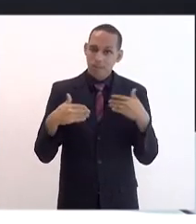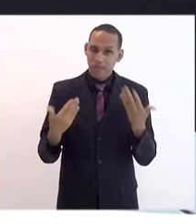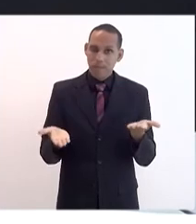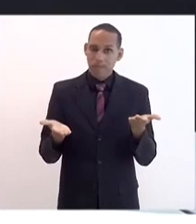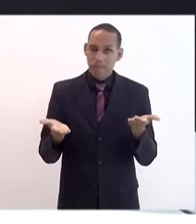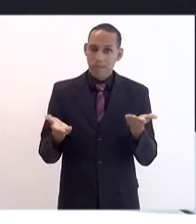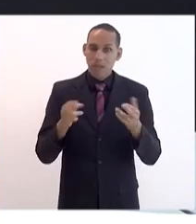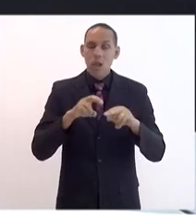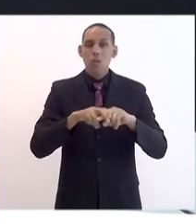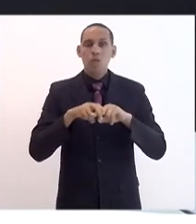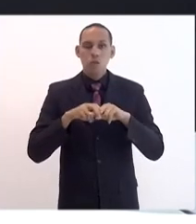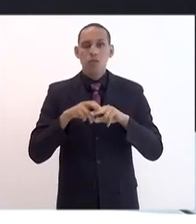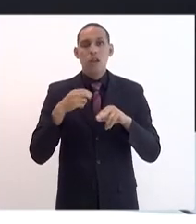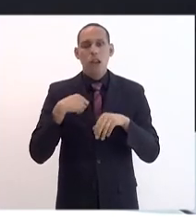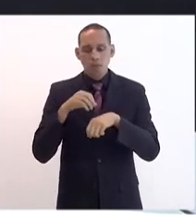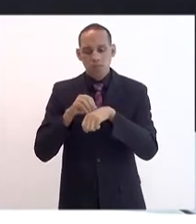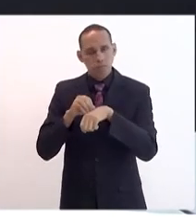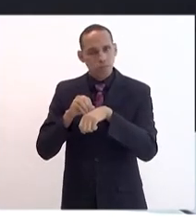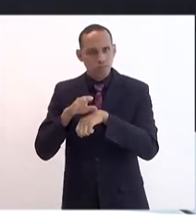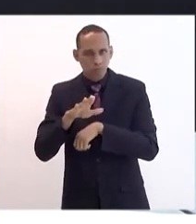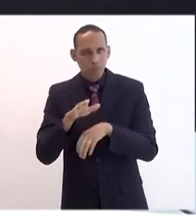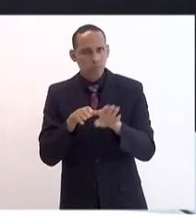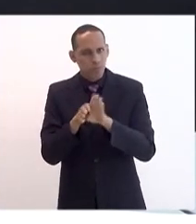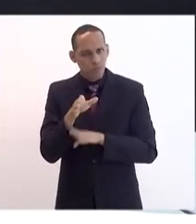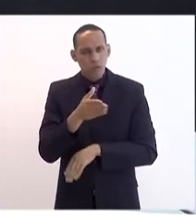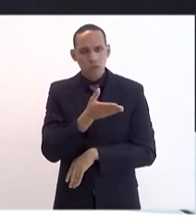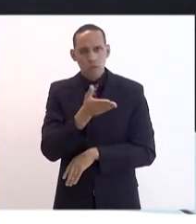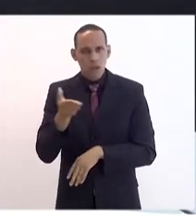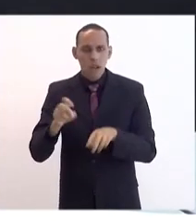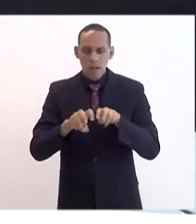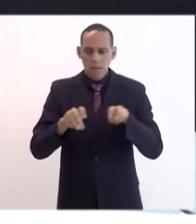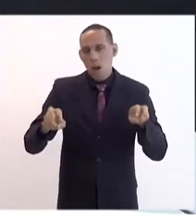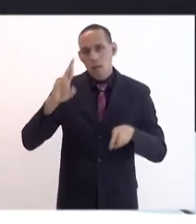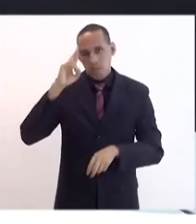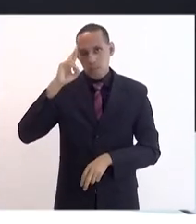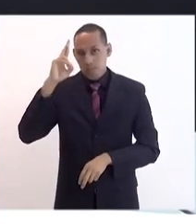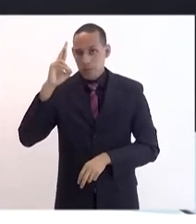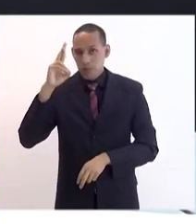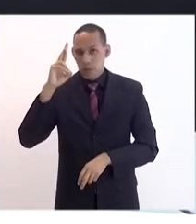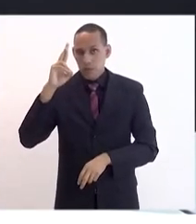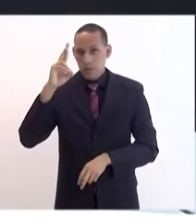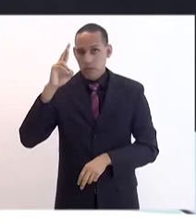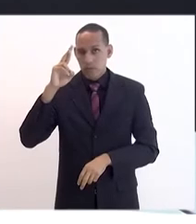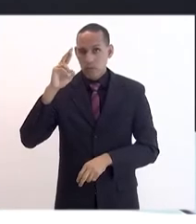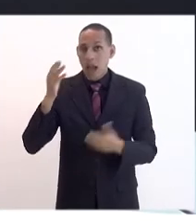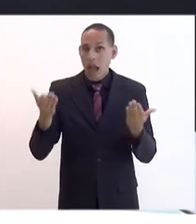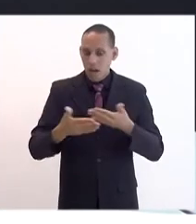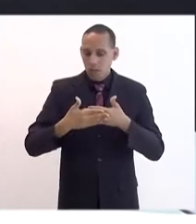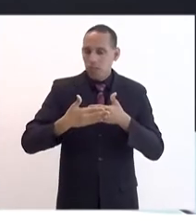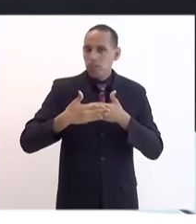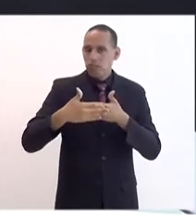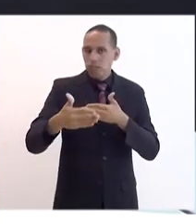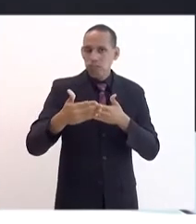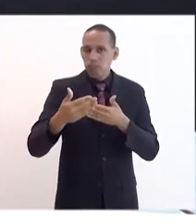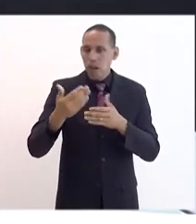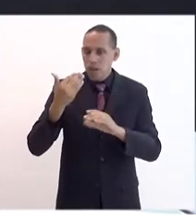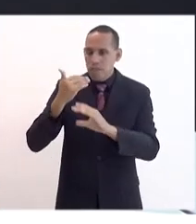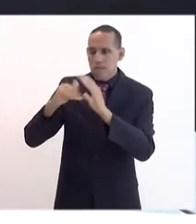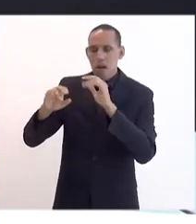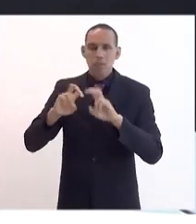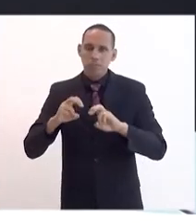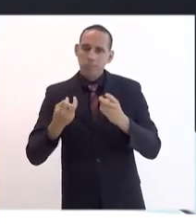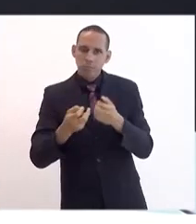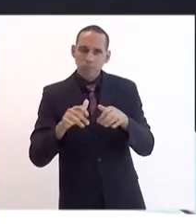qual recomendo também que a mesa diretora, daqui para frente, submeta o plenário